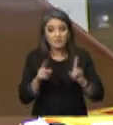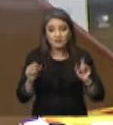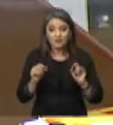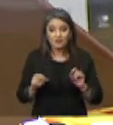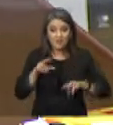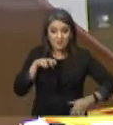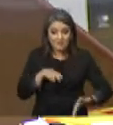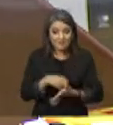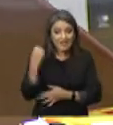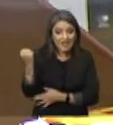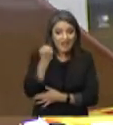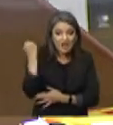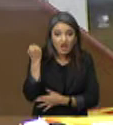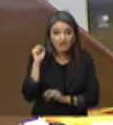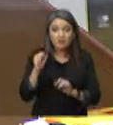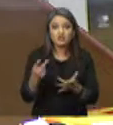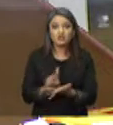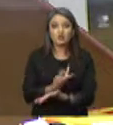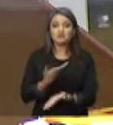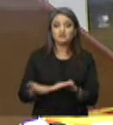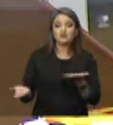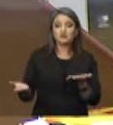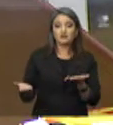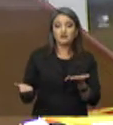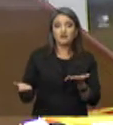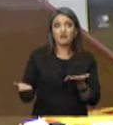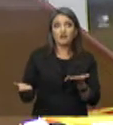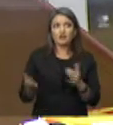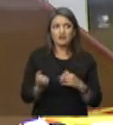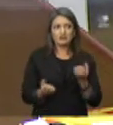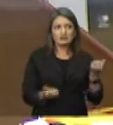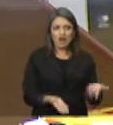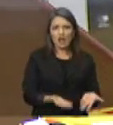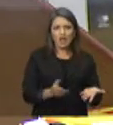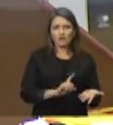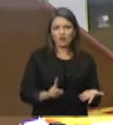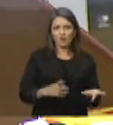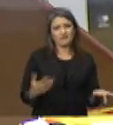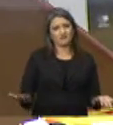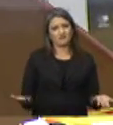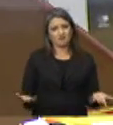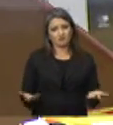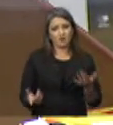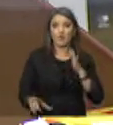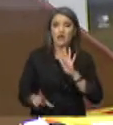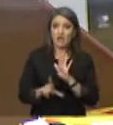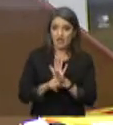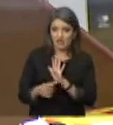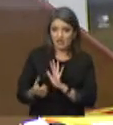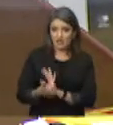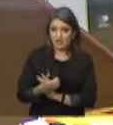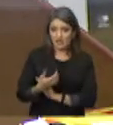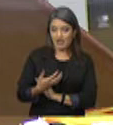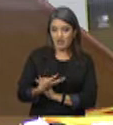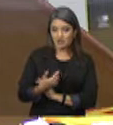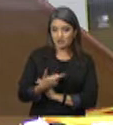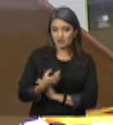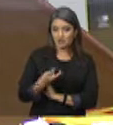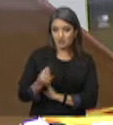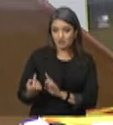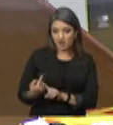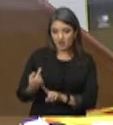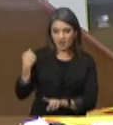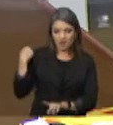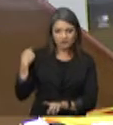como penas mais graves podem prescrever e as menos graves Não antes do advento da lei 14230 de 2021